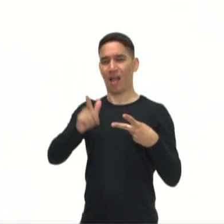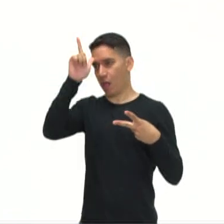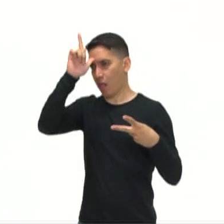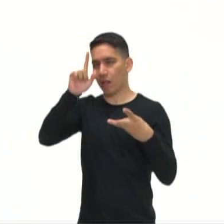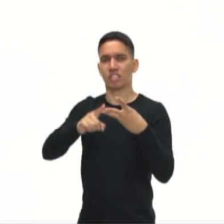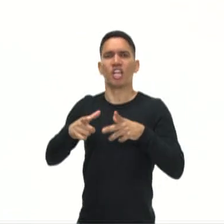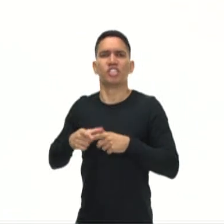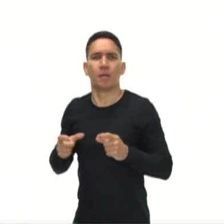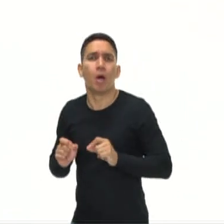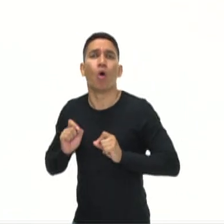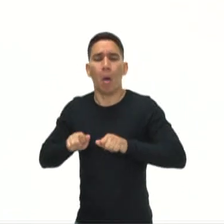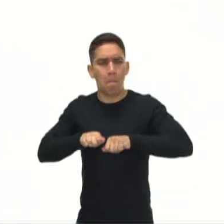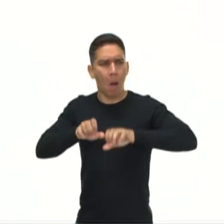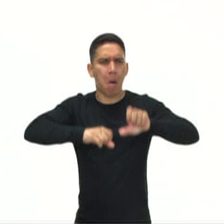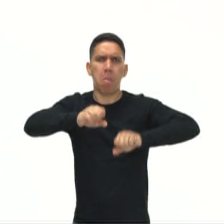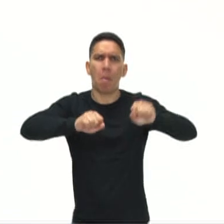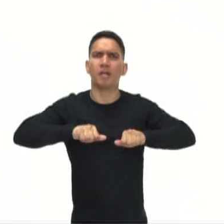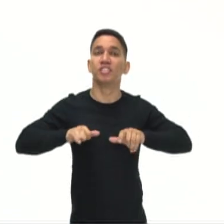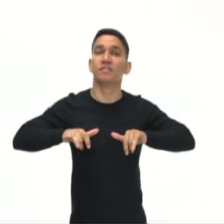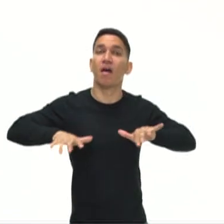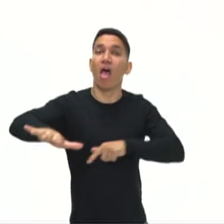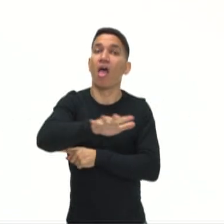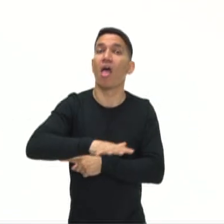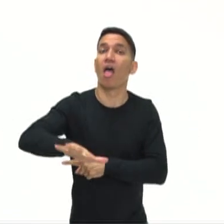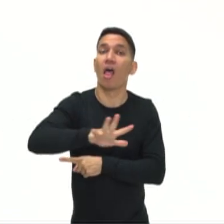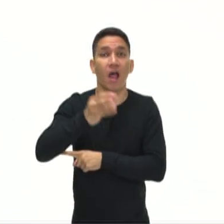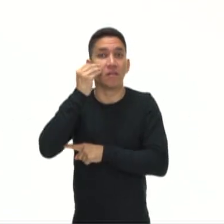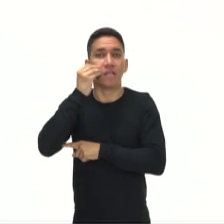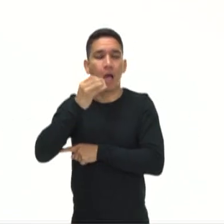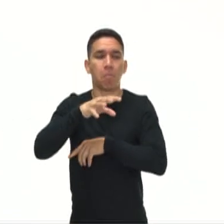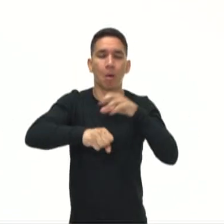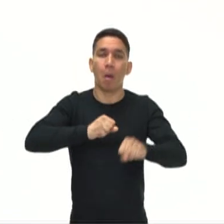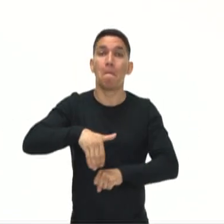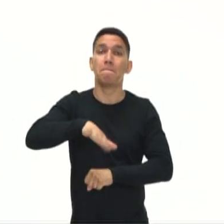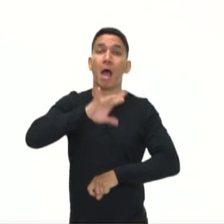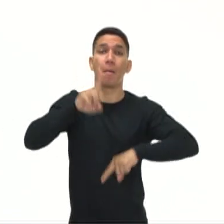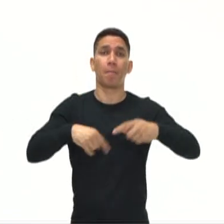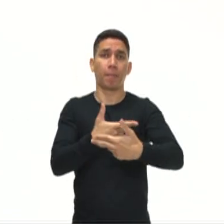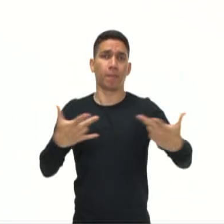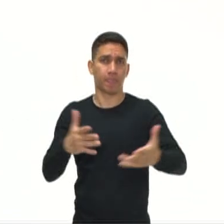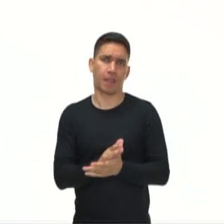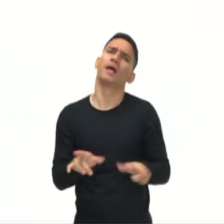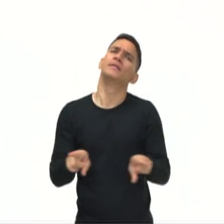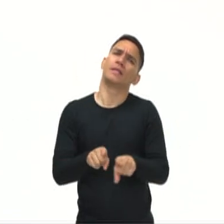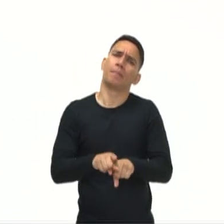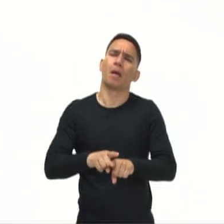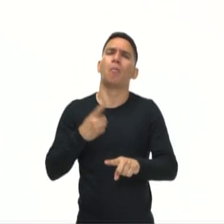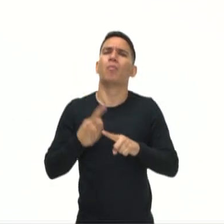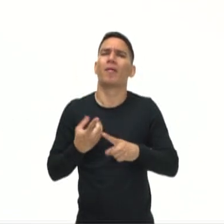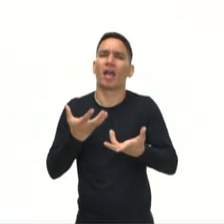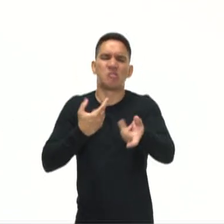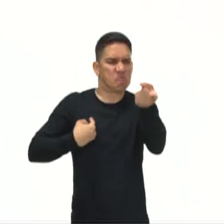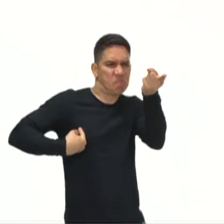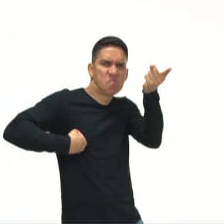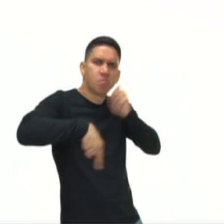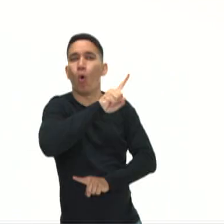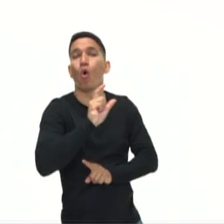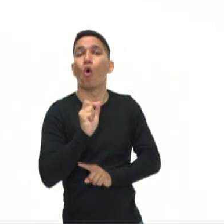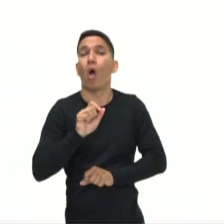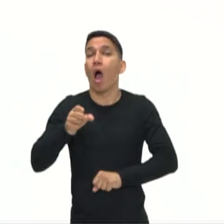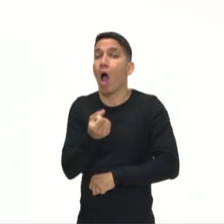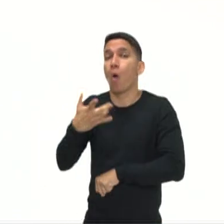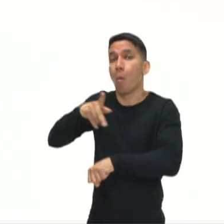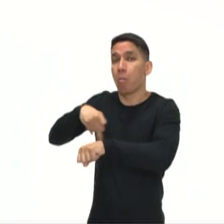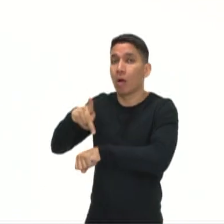uma expansão territorial para adquirir mais recursos. Além, é claro, do sentimento de revanche que alguns países tinham devido